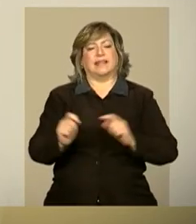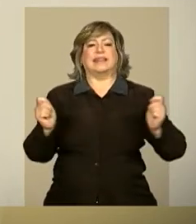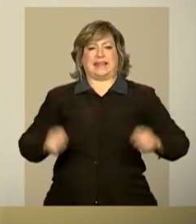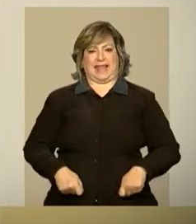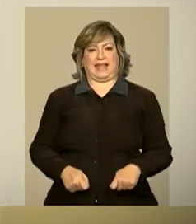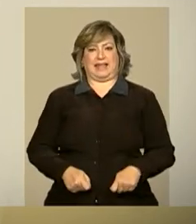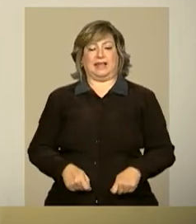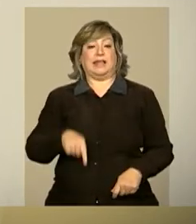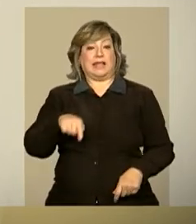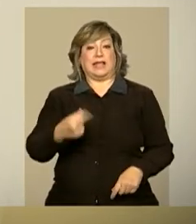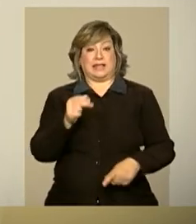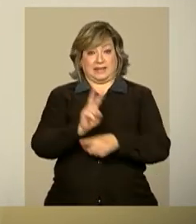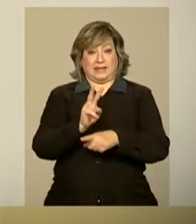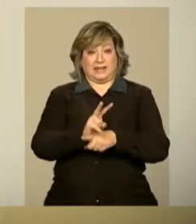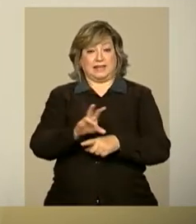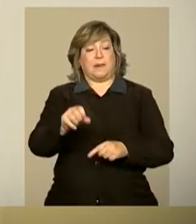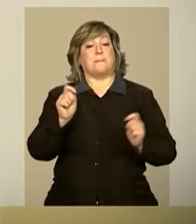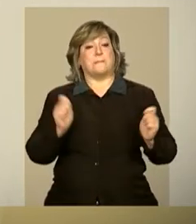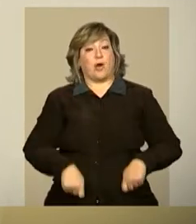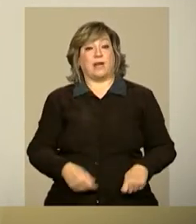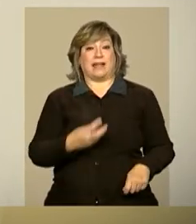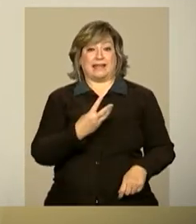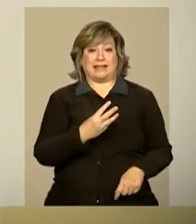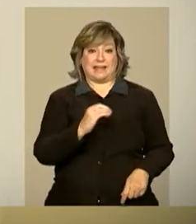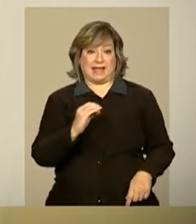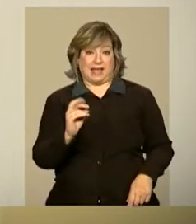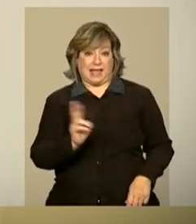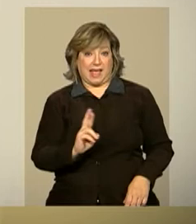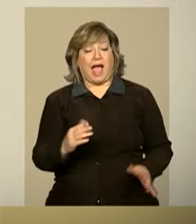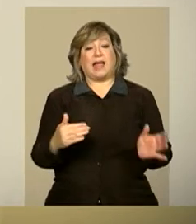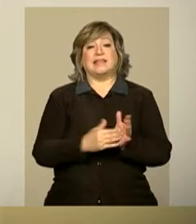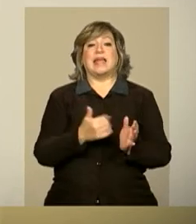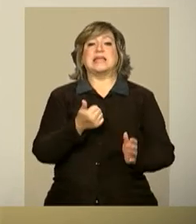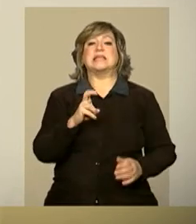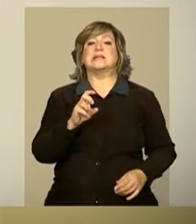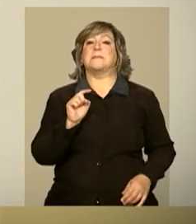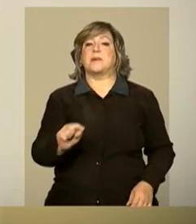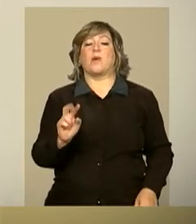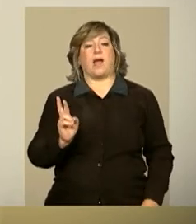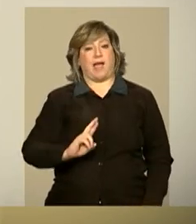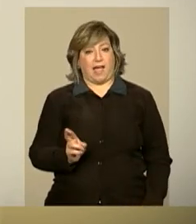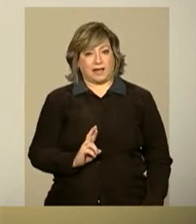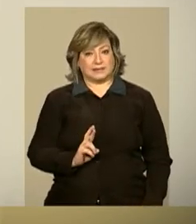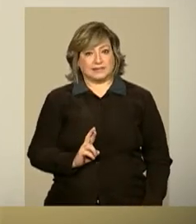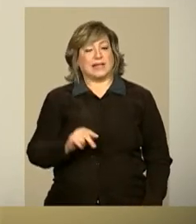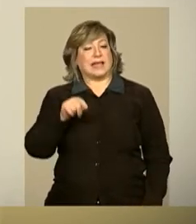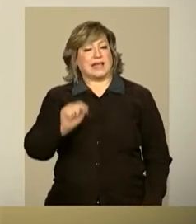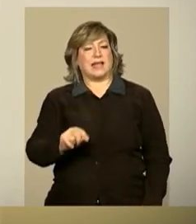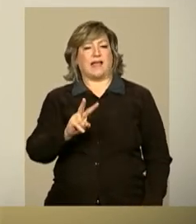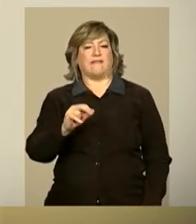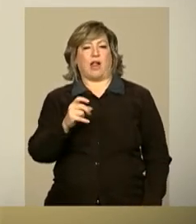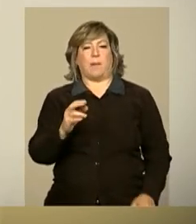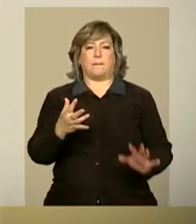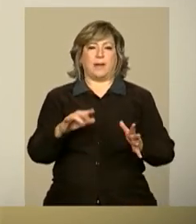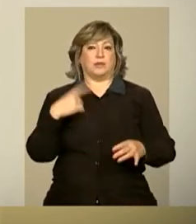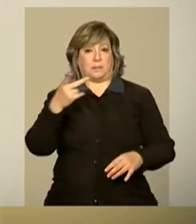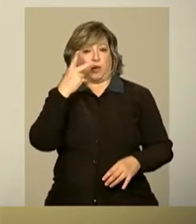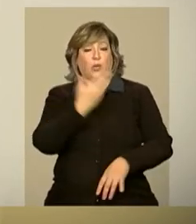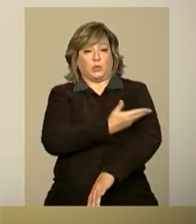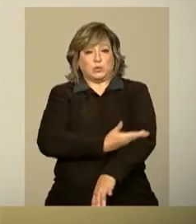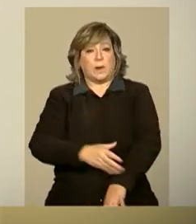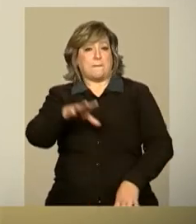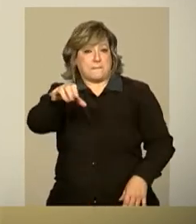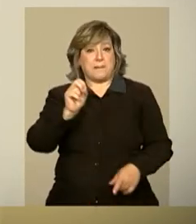Tiano o empréstimo pode ser de 300 reais a 15 mil reais o valor médio que o pessoal tem